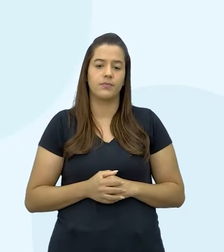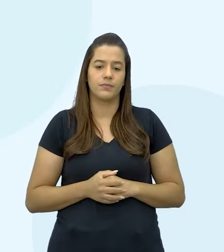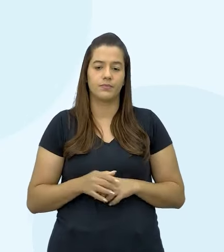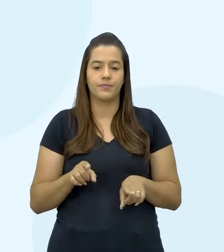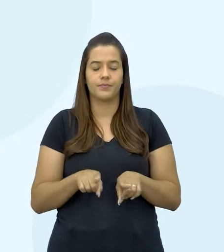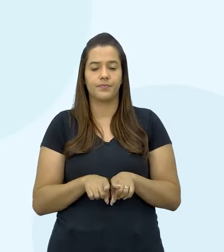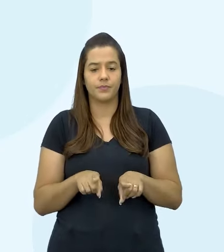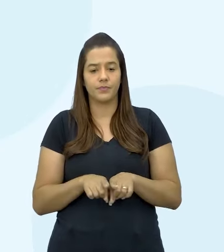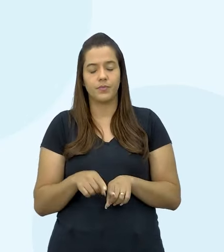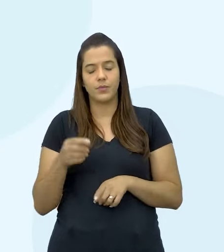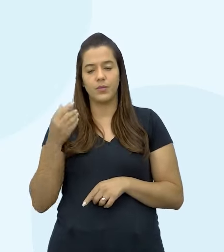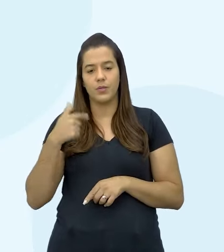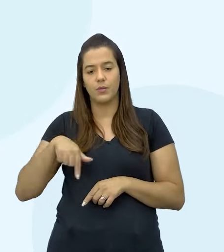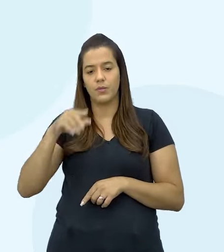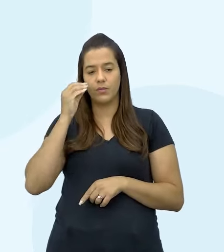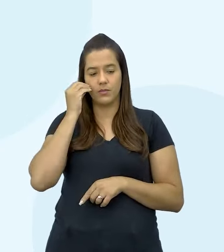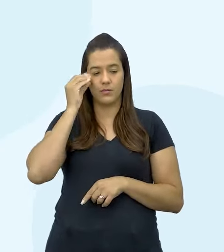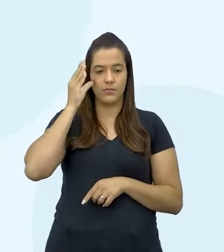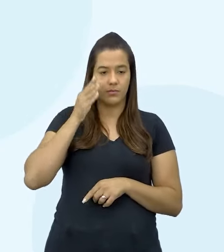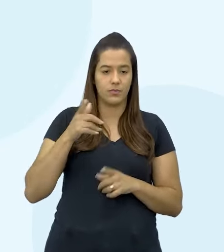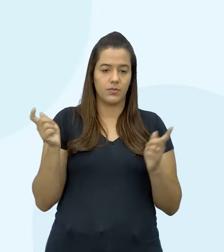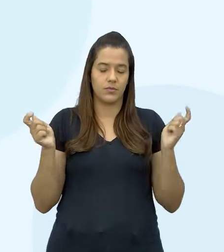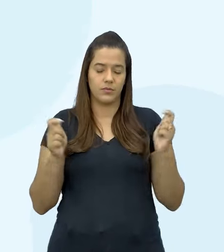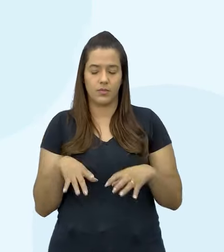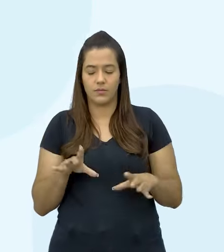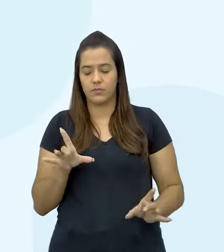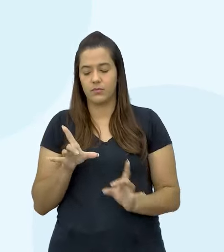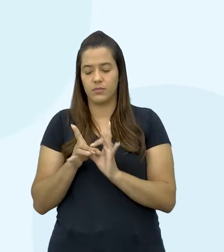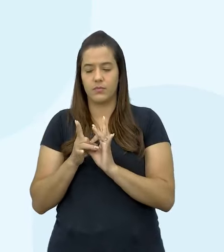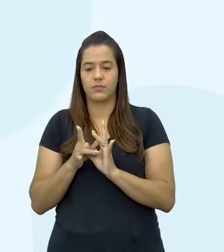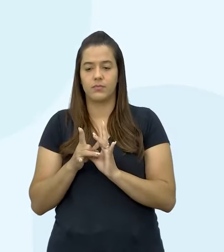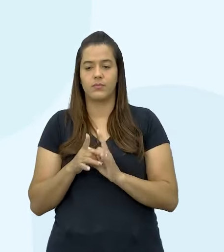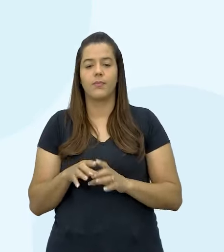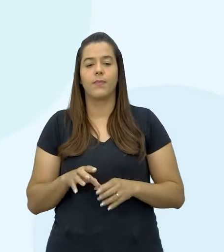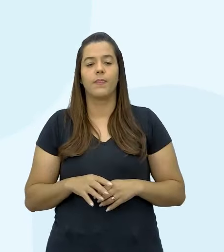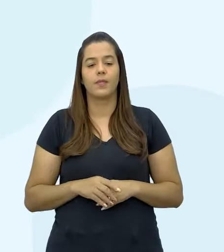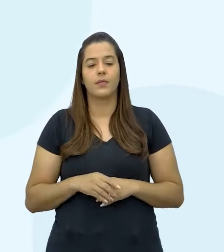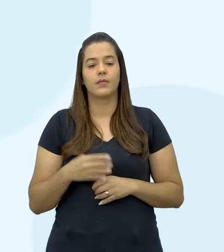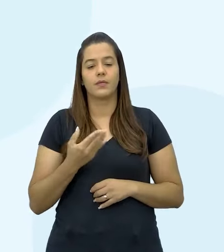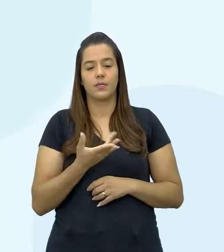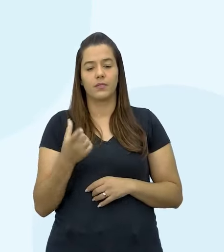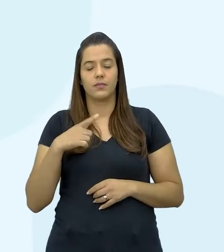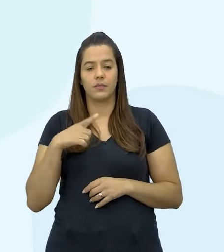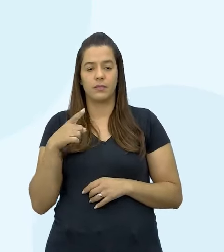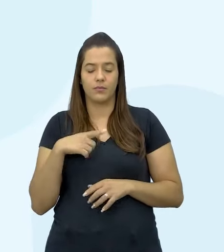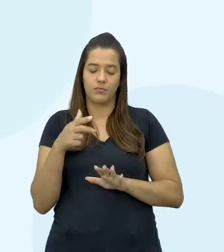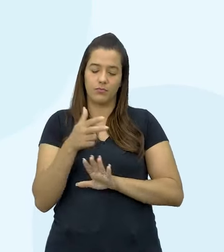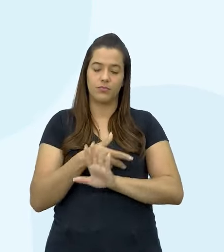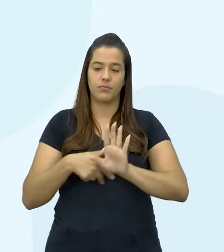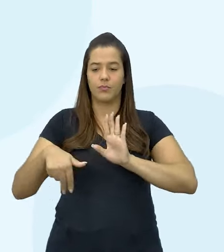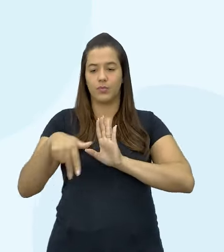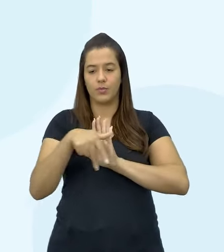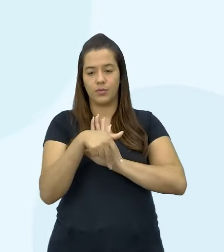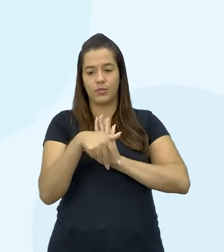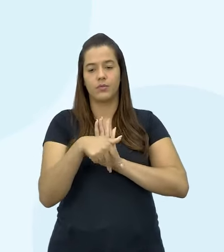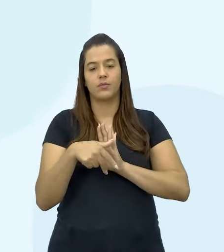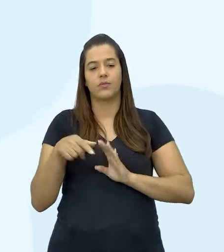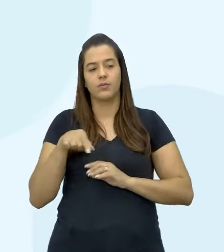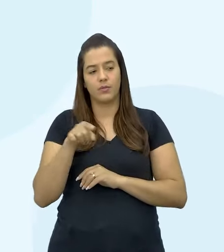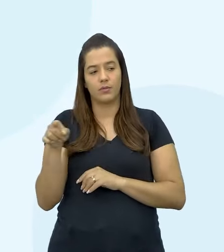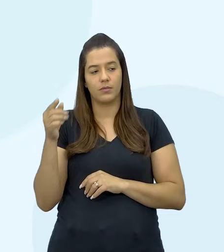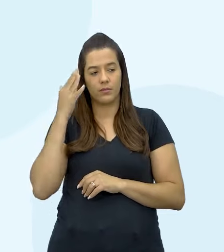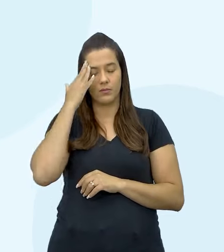do conhecimento, seus métodos e suas conexões, de forma que assumam o papel protagonista na revisão